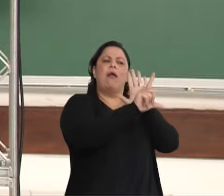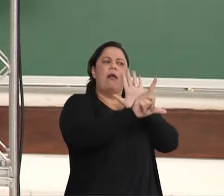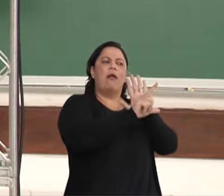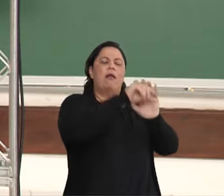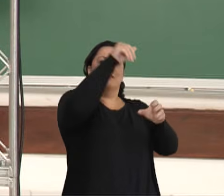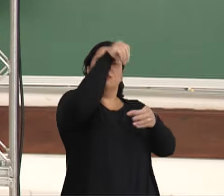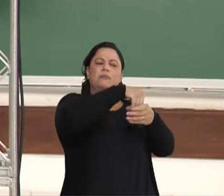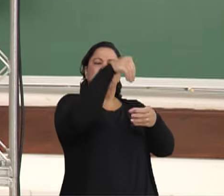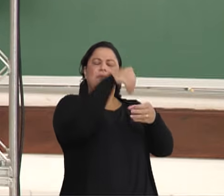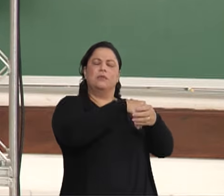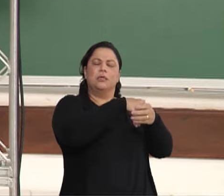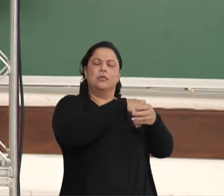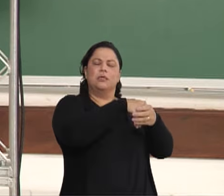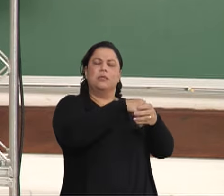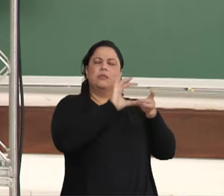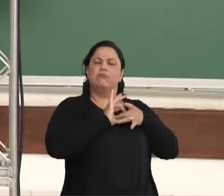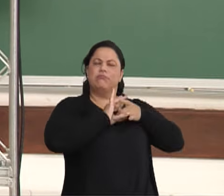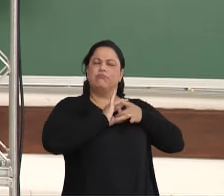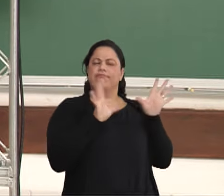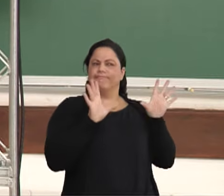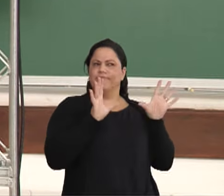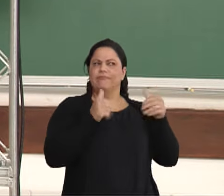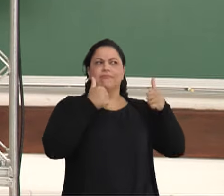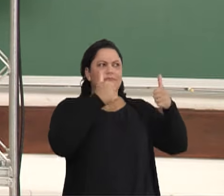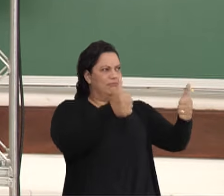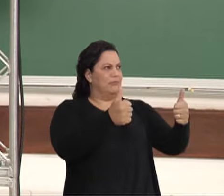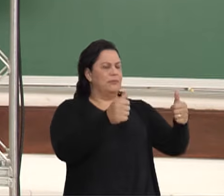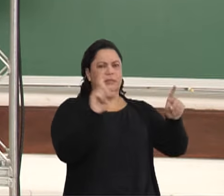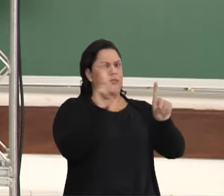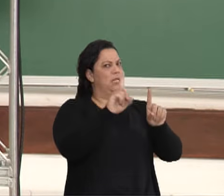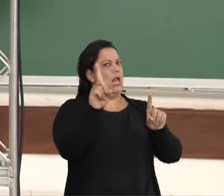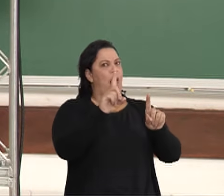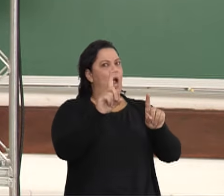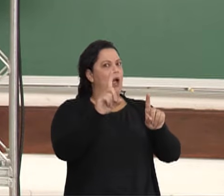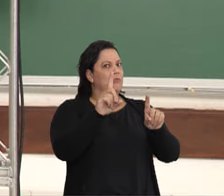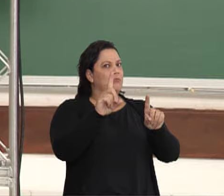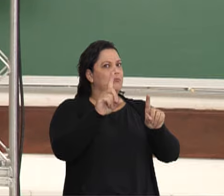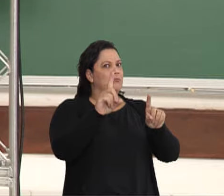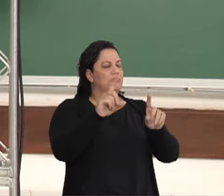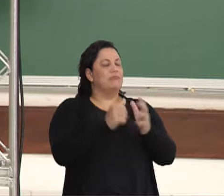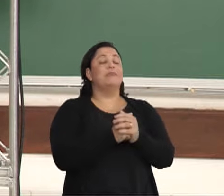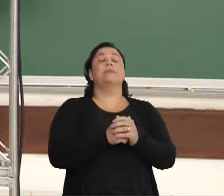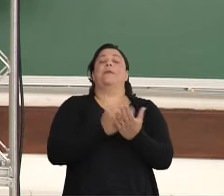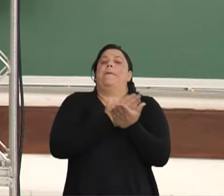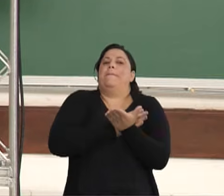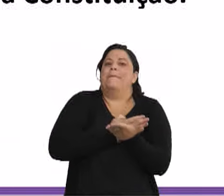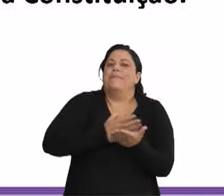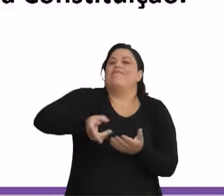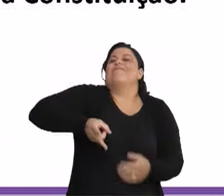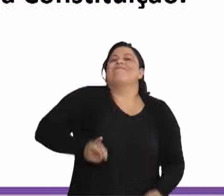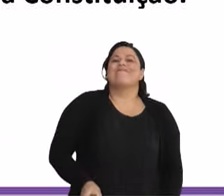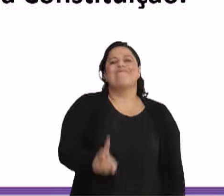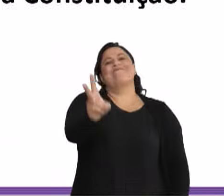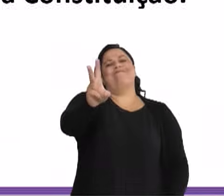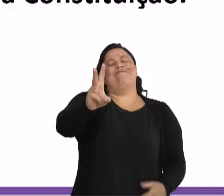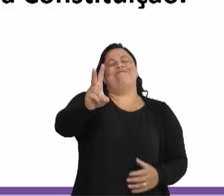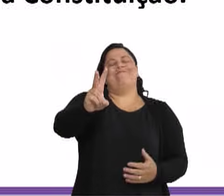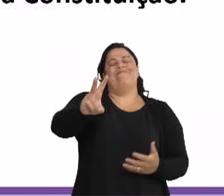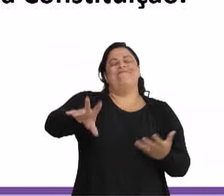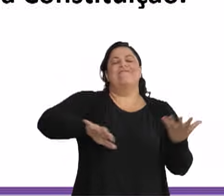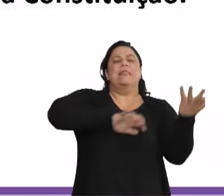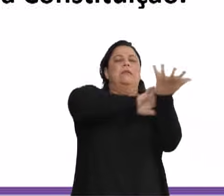não ficou satisfeita e permanece fazendo protestos. Num desses protestos, 4